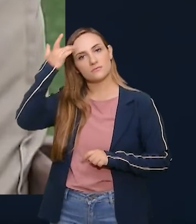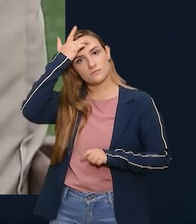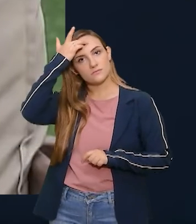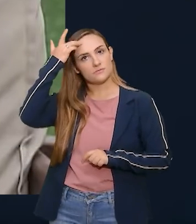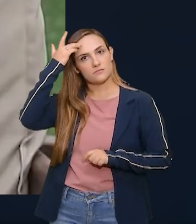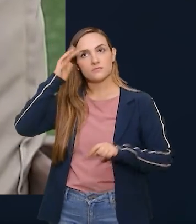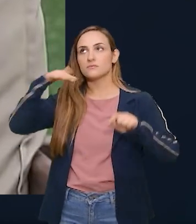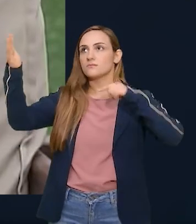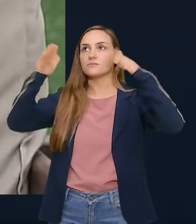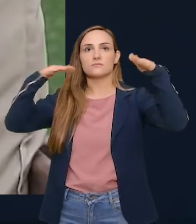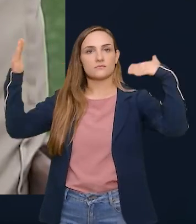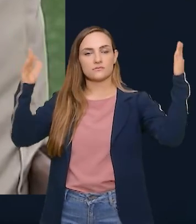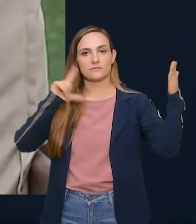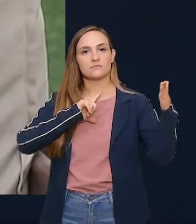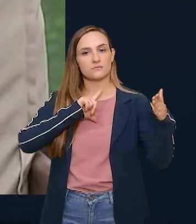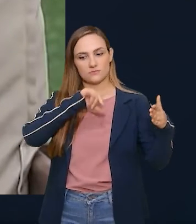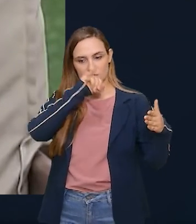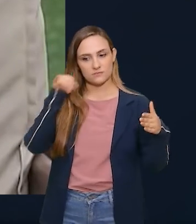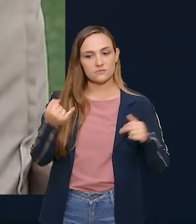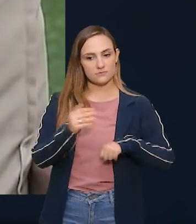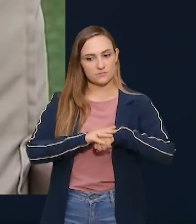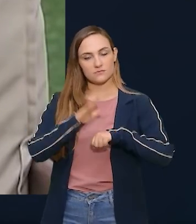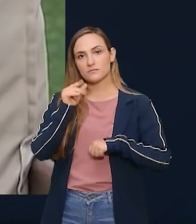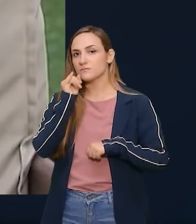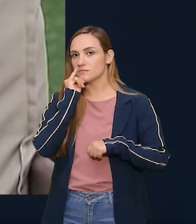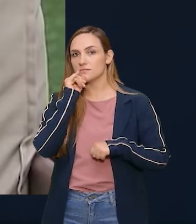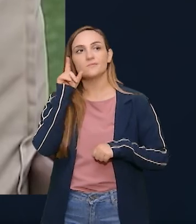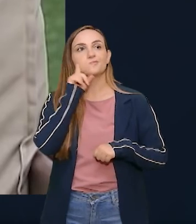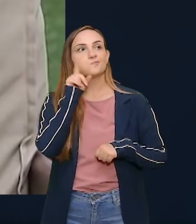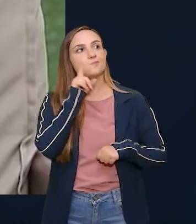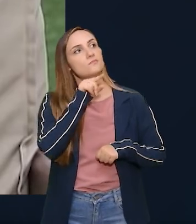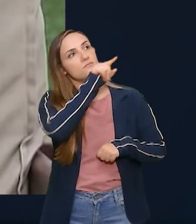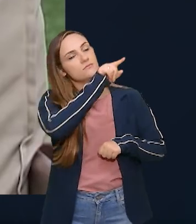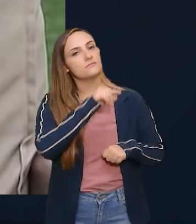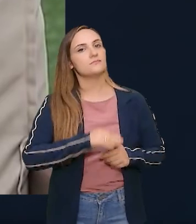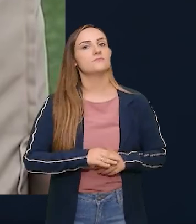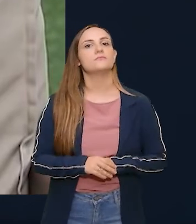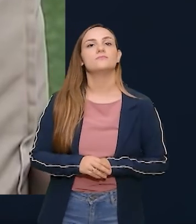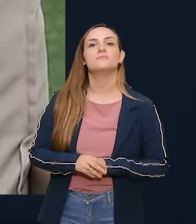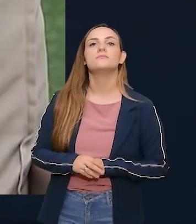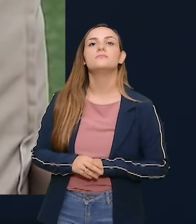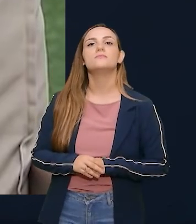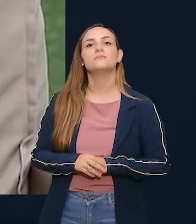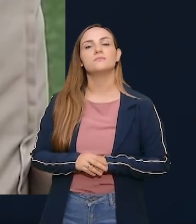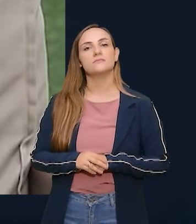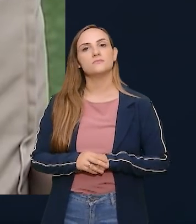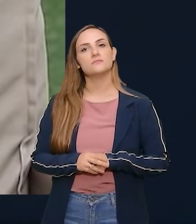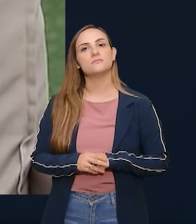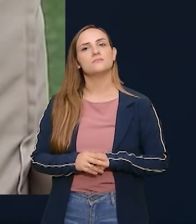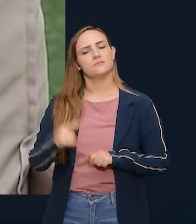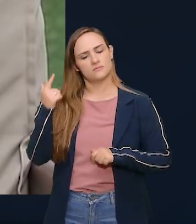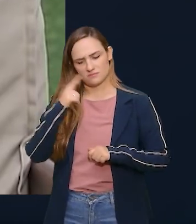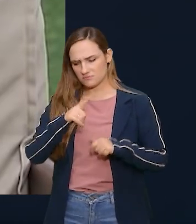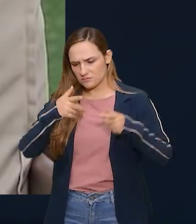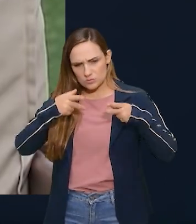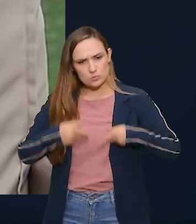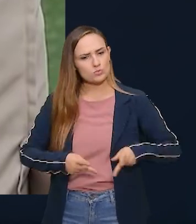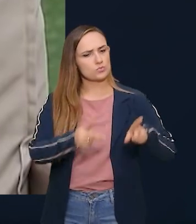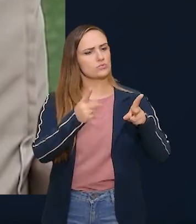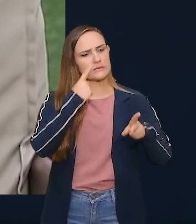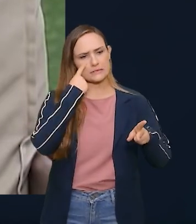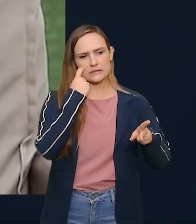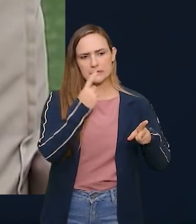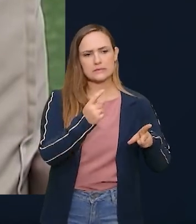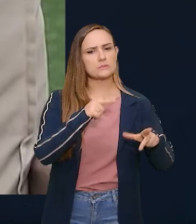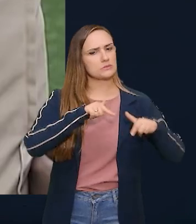exterior, né, têm mais oportunidades, e aí falando, por exemplo, dos Estados Unidos, de seguir a sua